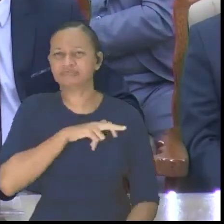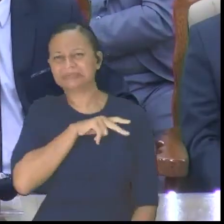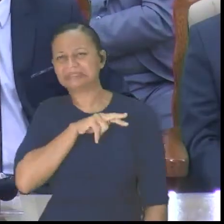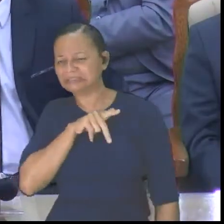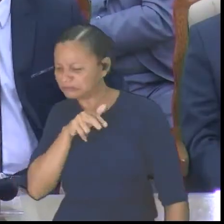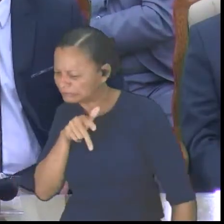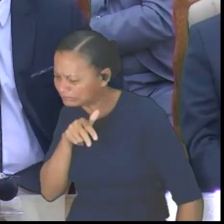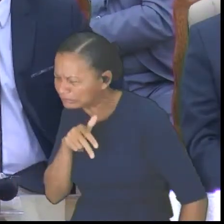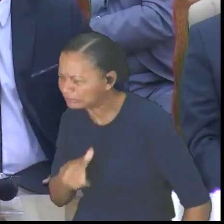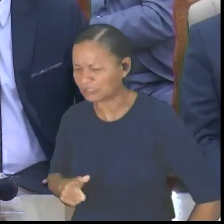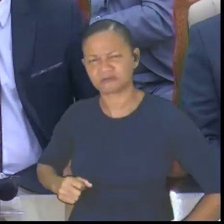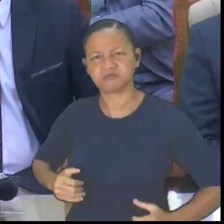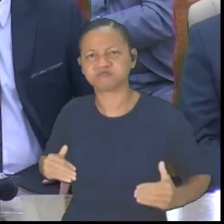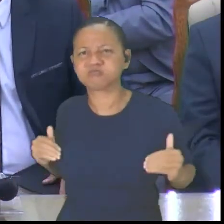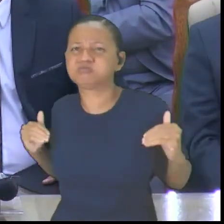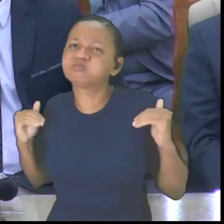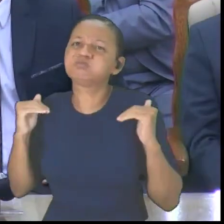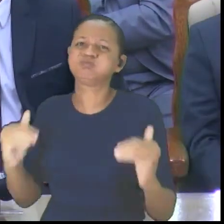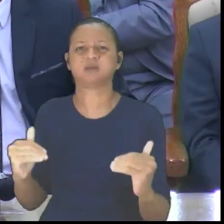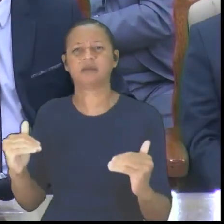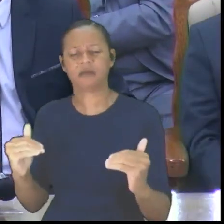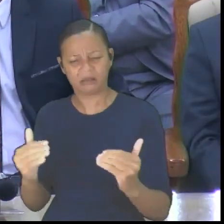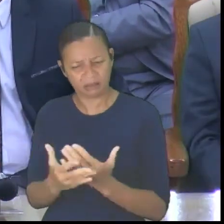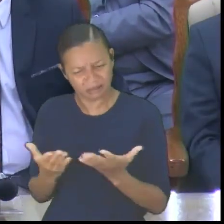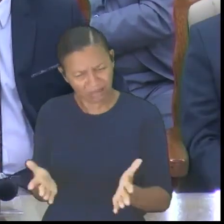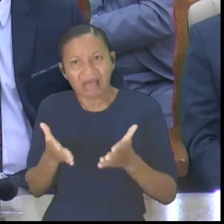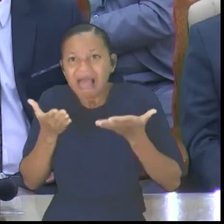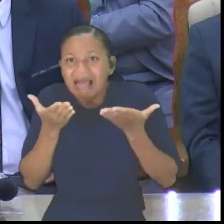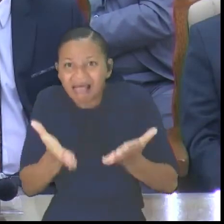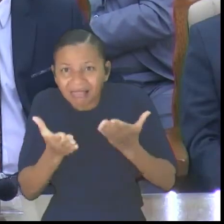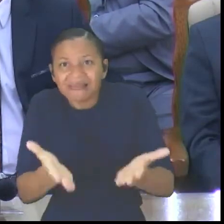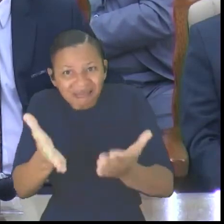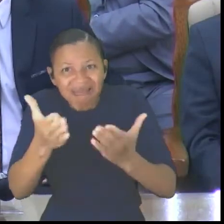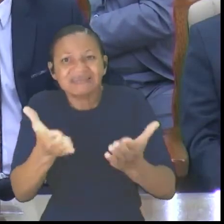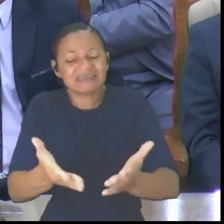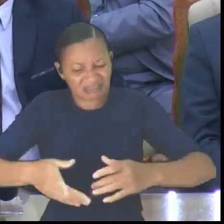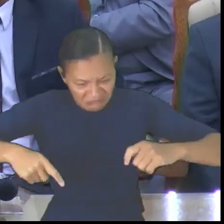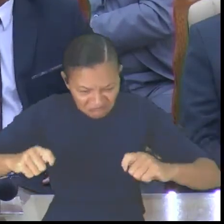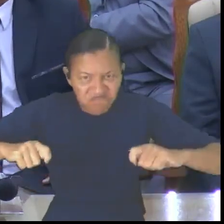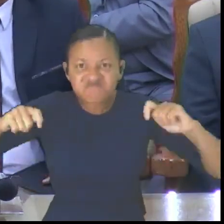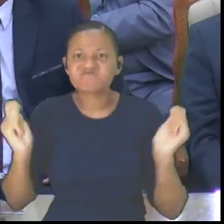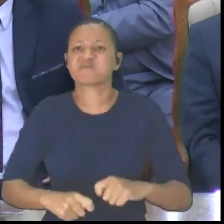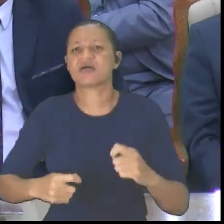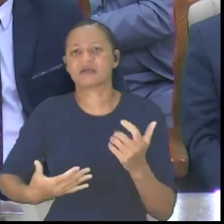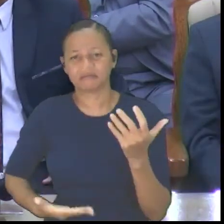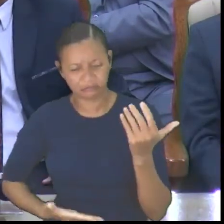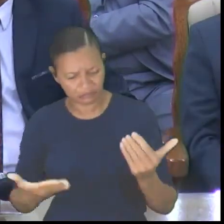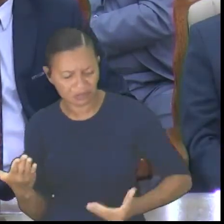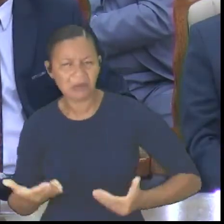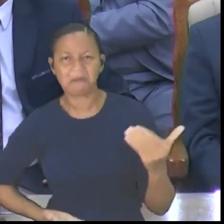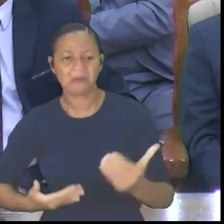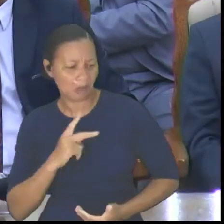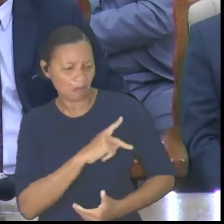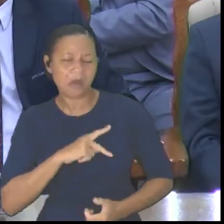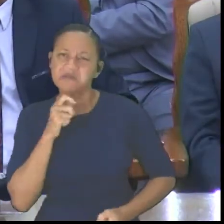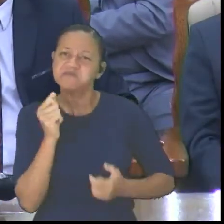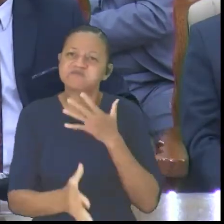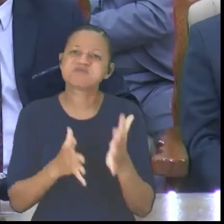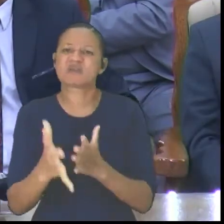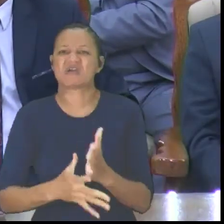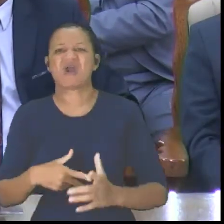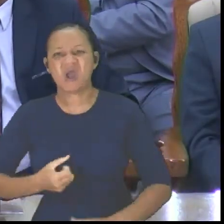sem perder a grandeza. Isso que é a capacidade de servir. Paulo está dizendo: eu